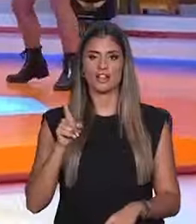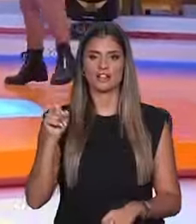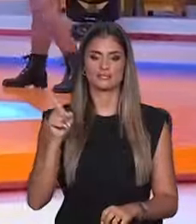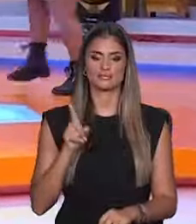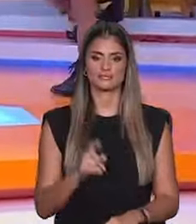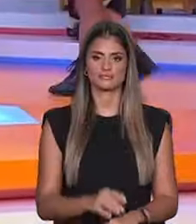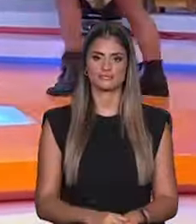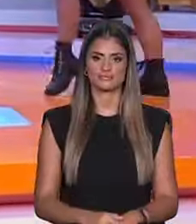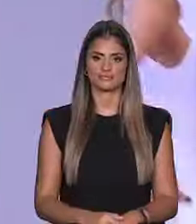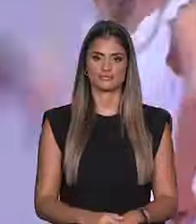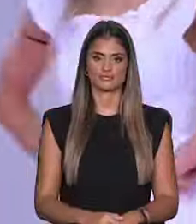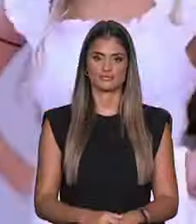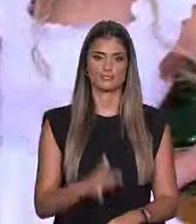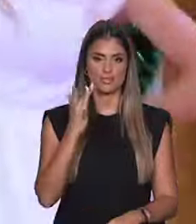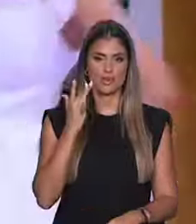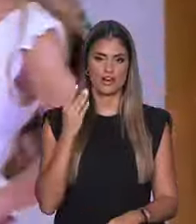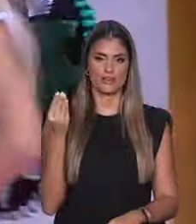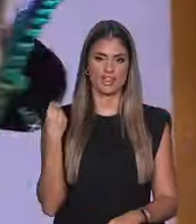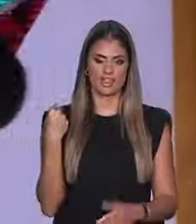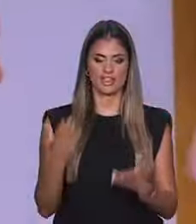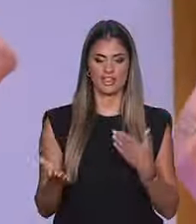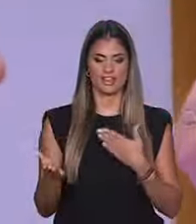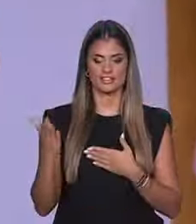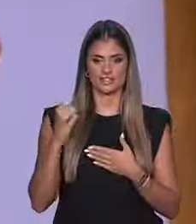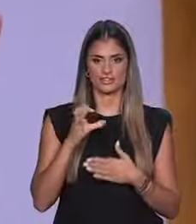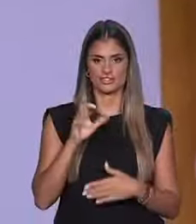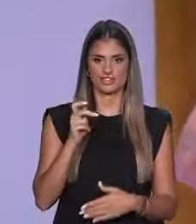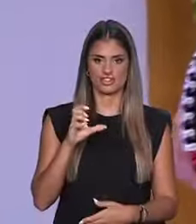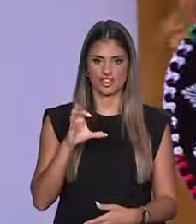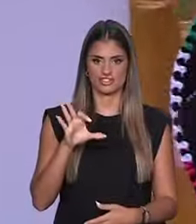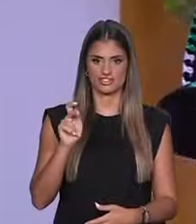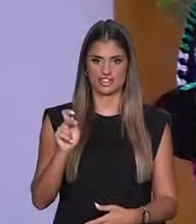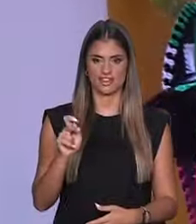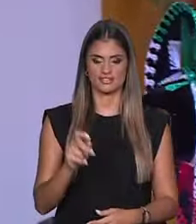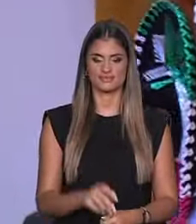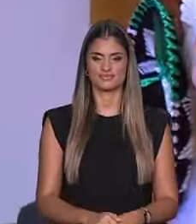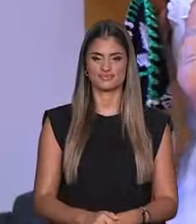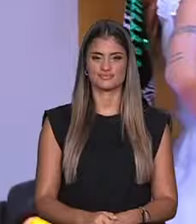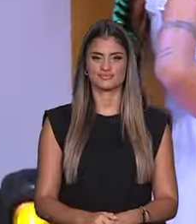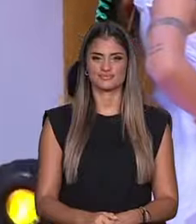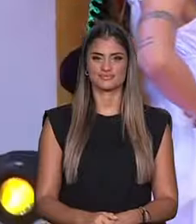lá, morena atrevida, dançou cha-cha-cha.